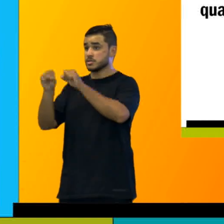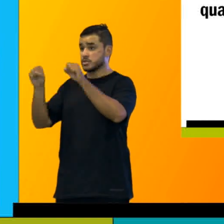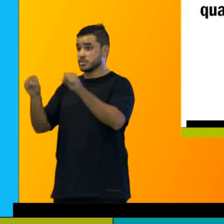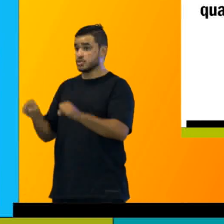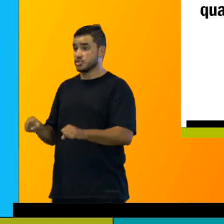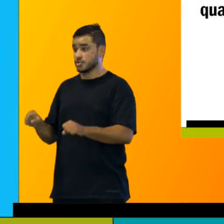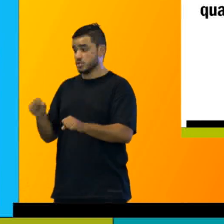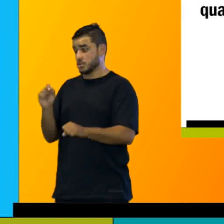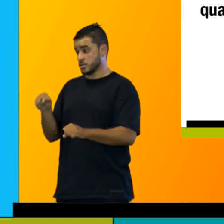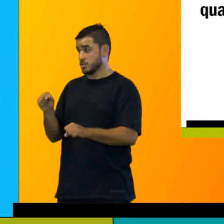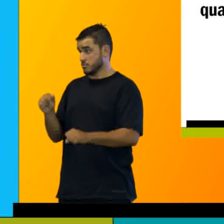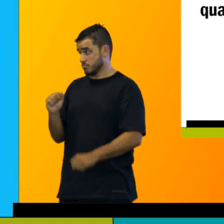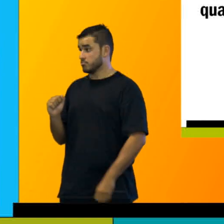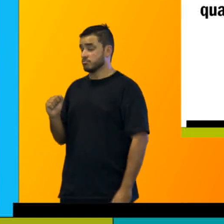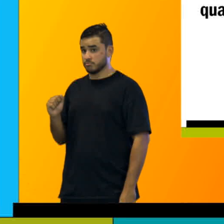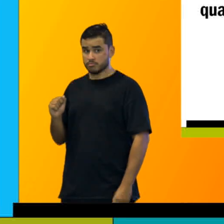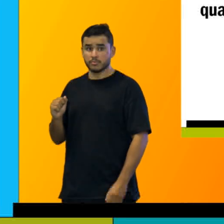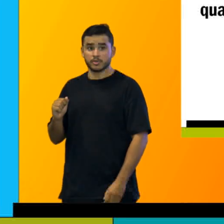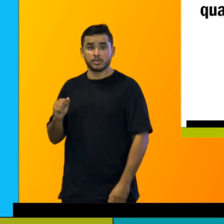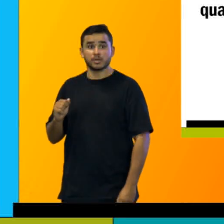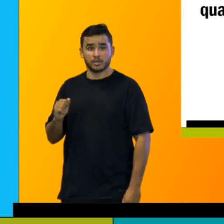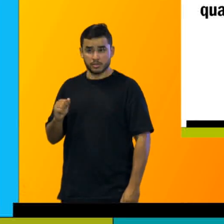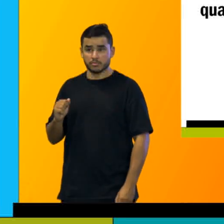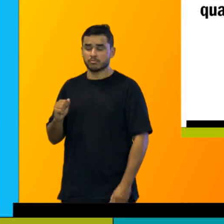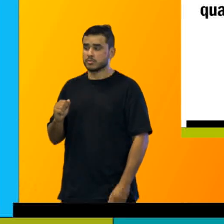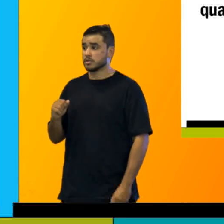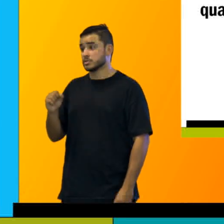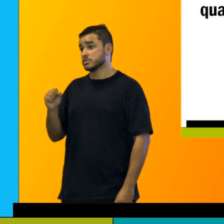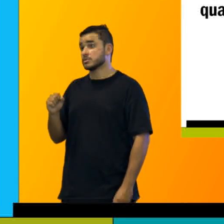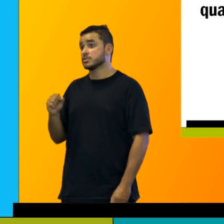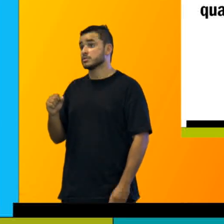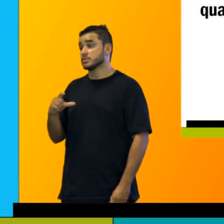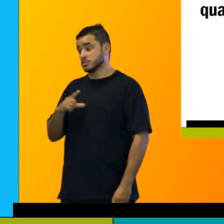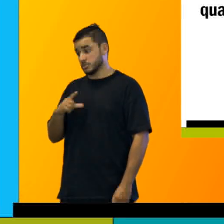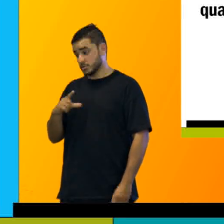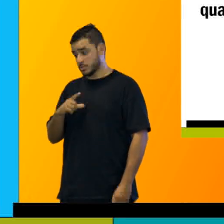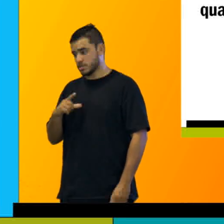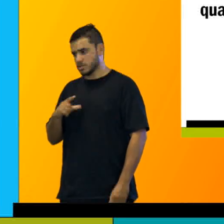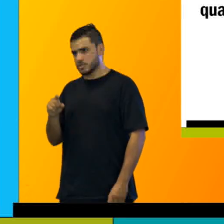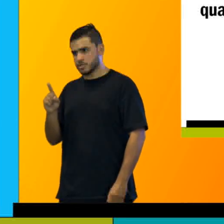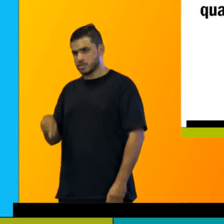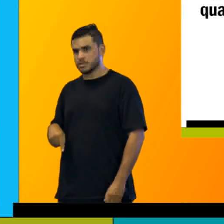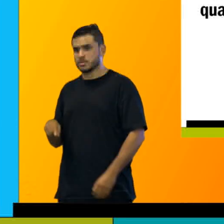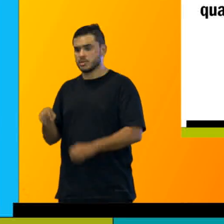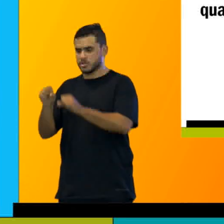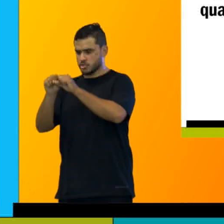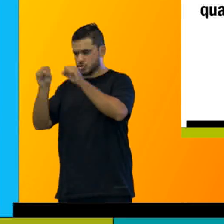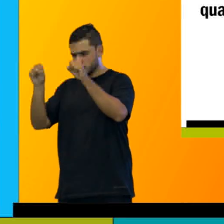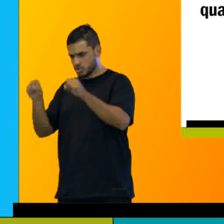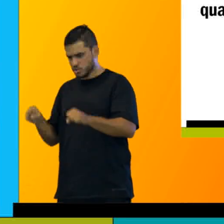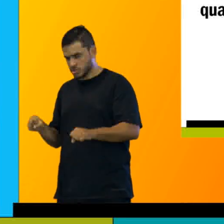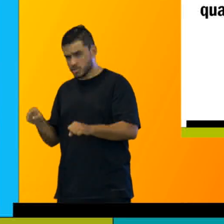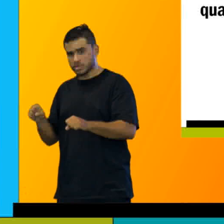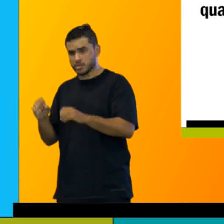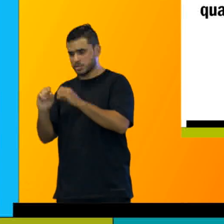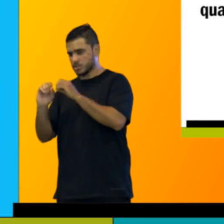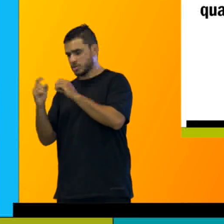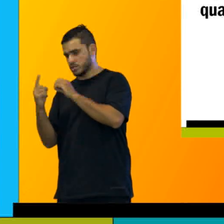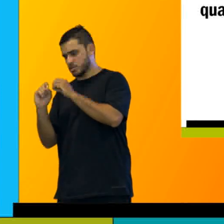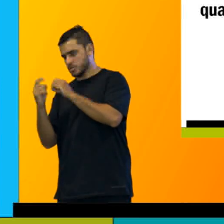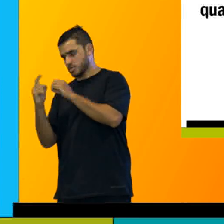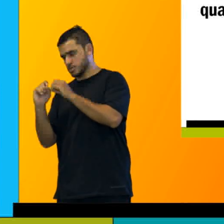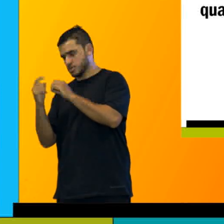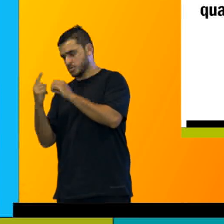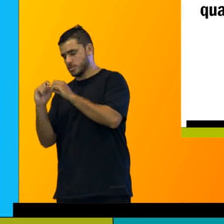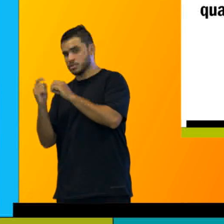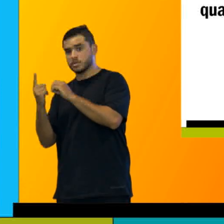computador, pessoal, é corrente elétrica. Ou passa corrente ou não passa. Chave aberta, não passa